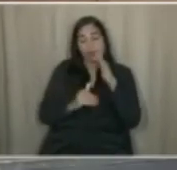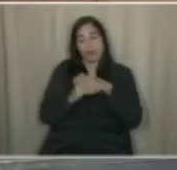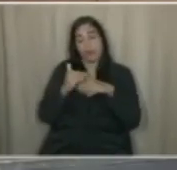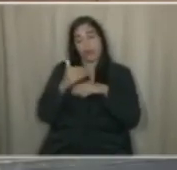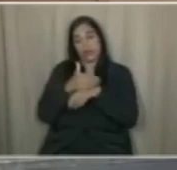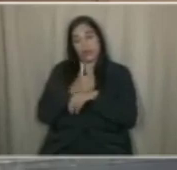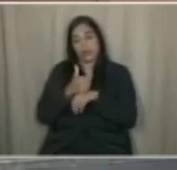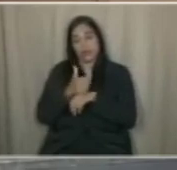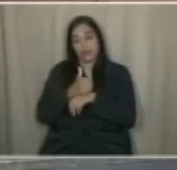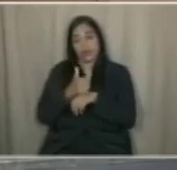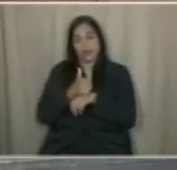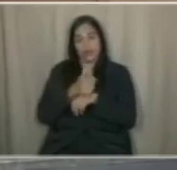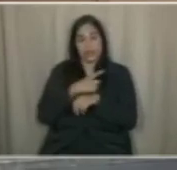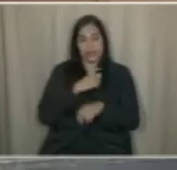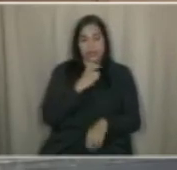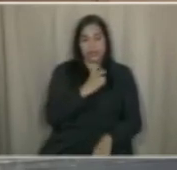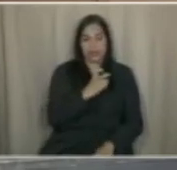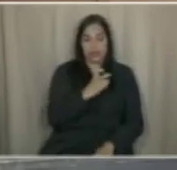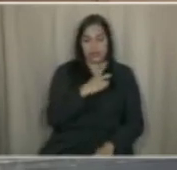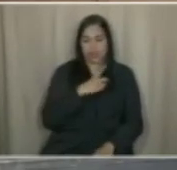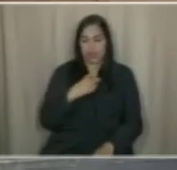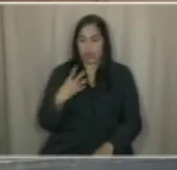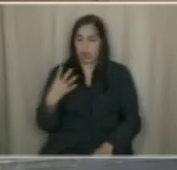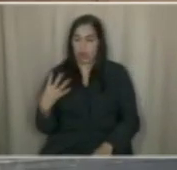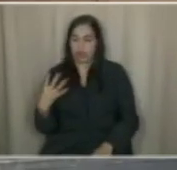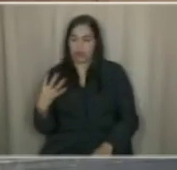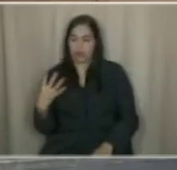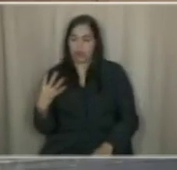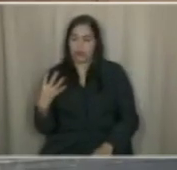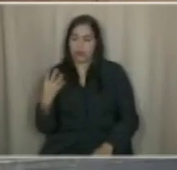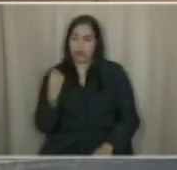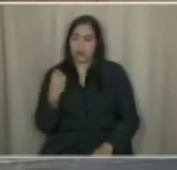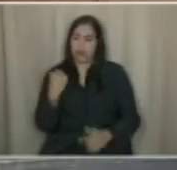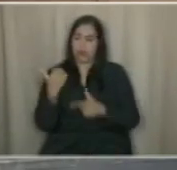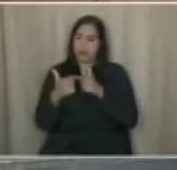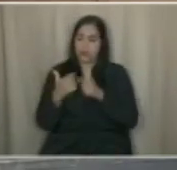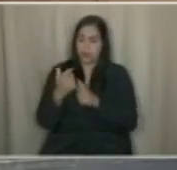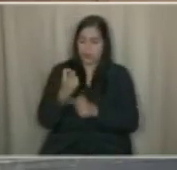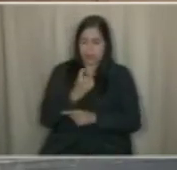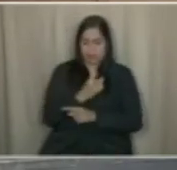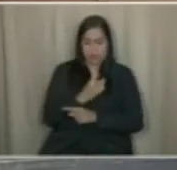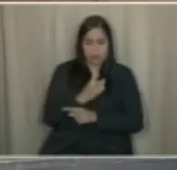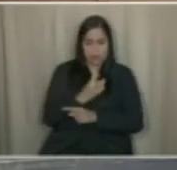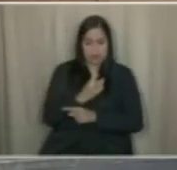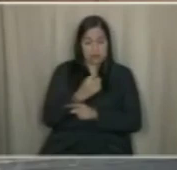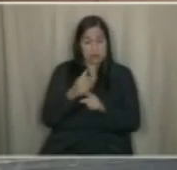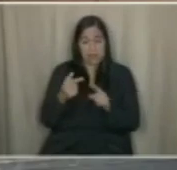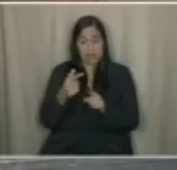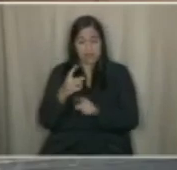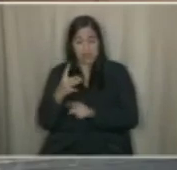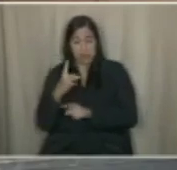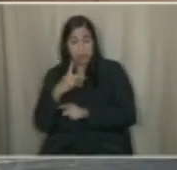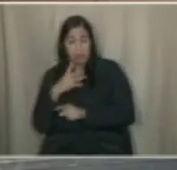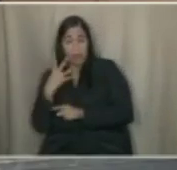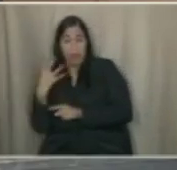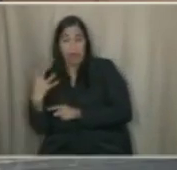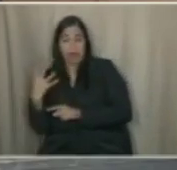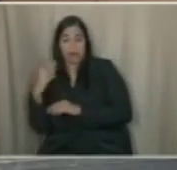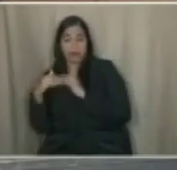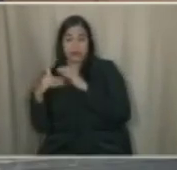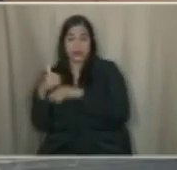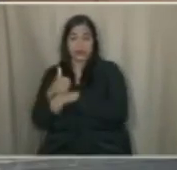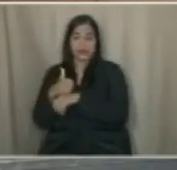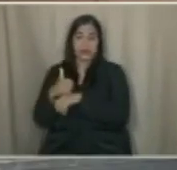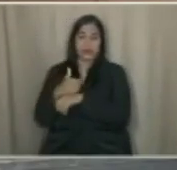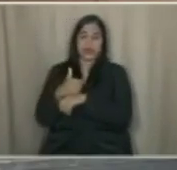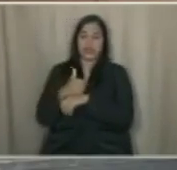5, só tem 4. Não dá para fazer o trabalho de 5 com 4. E eu digo a vocês, eu visitei todas as maternidades do Recife, todas.